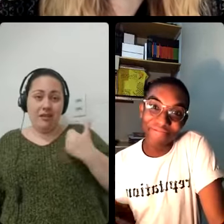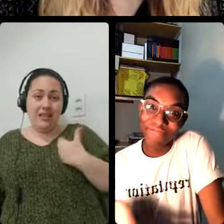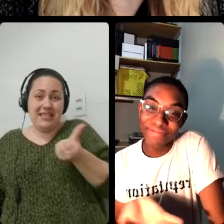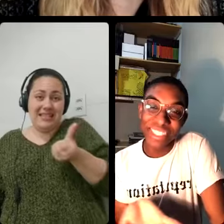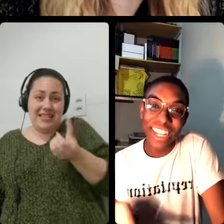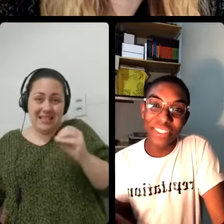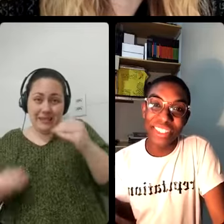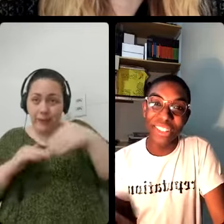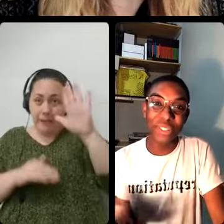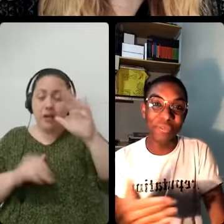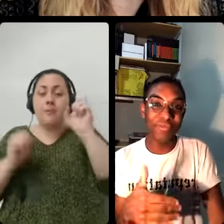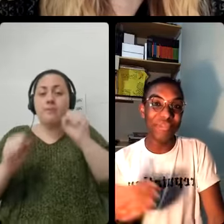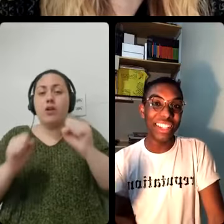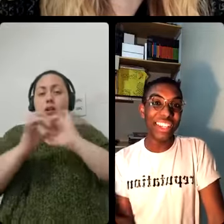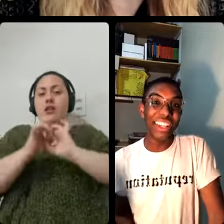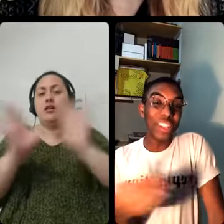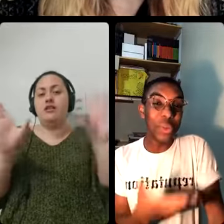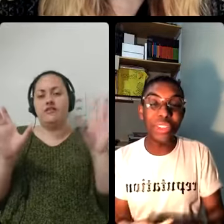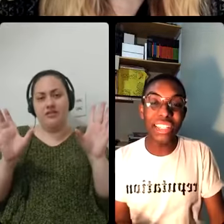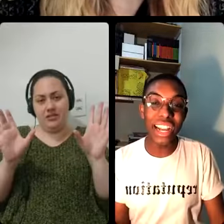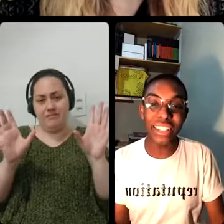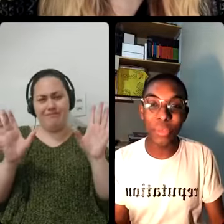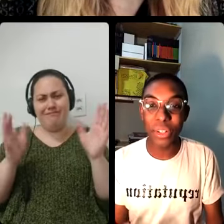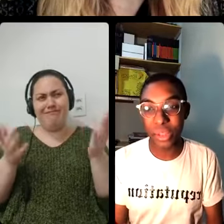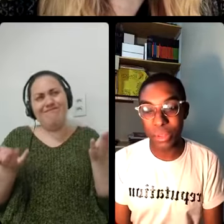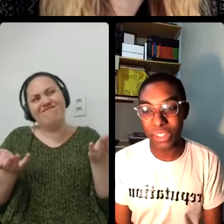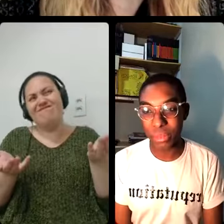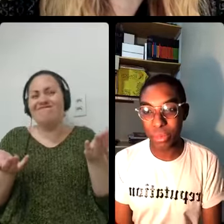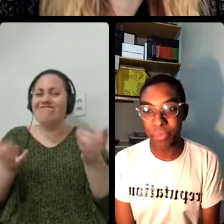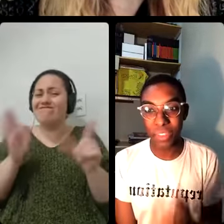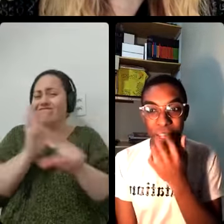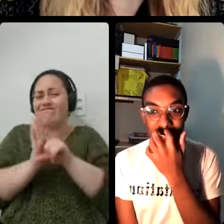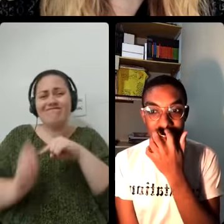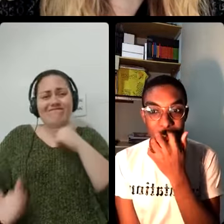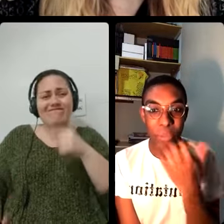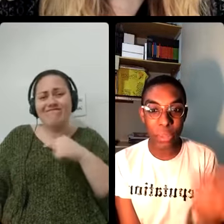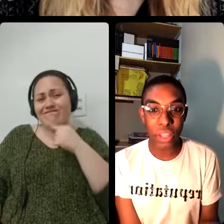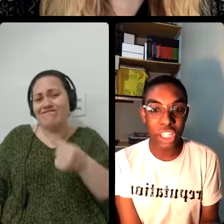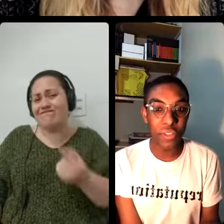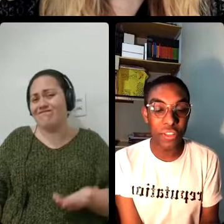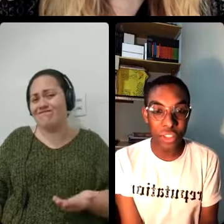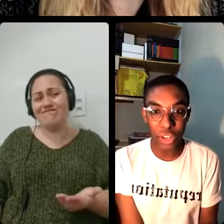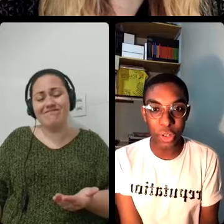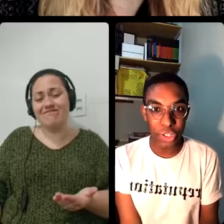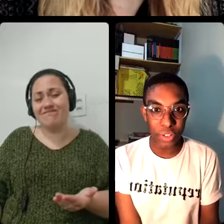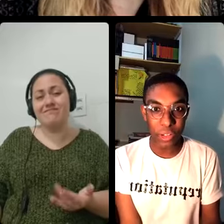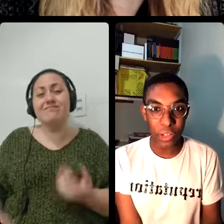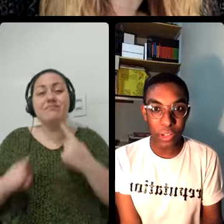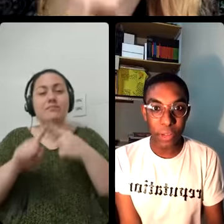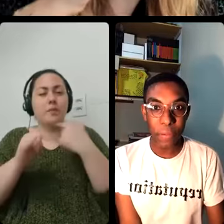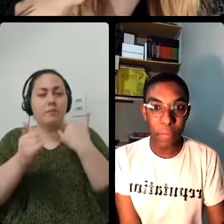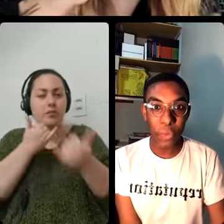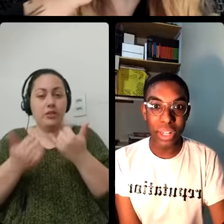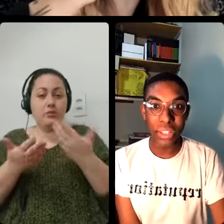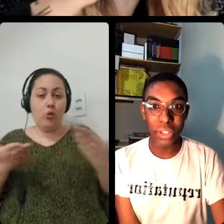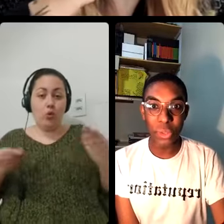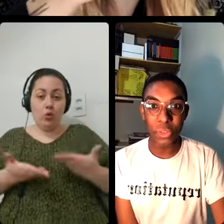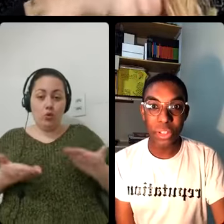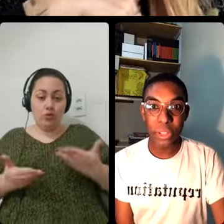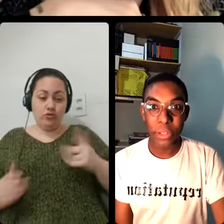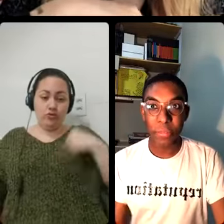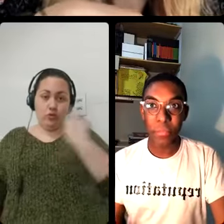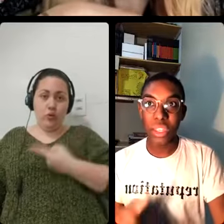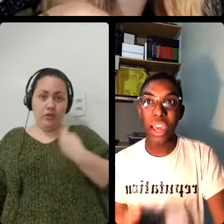que, sabe, não muda nada, porque, por exemplo, a gente tem uma expectativa de vida hoje no